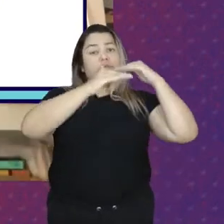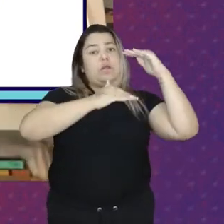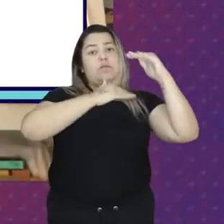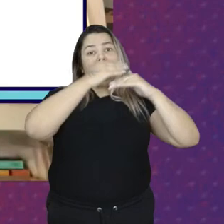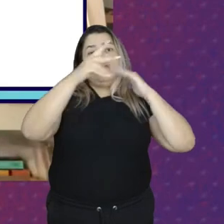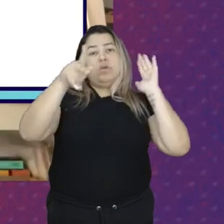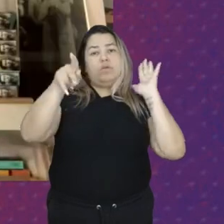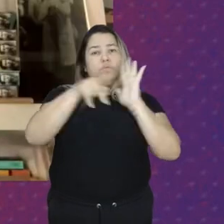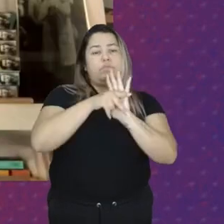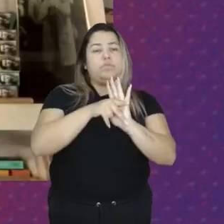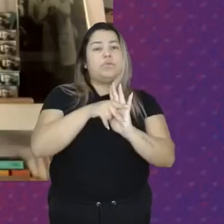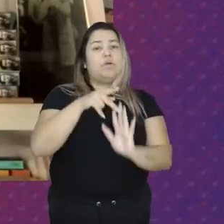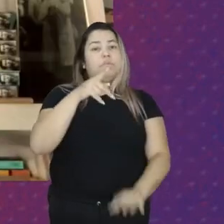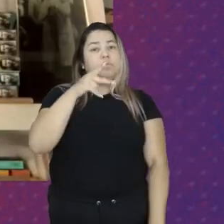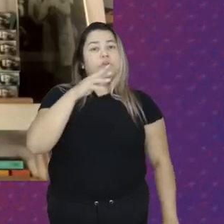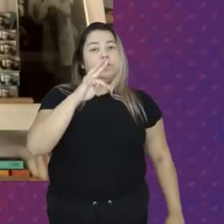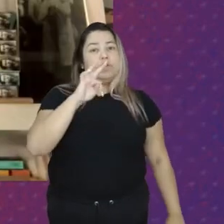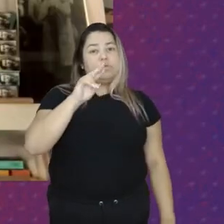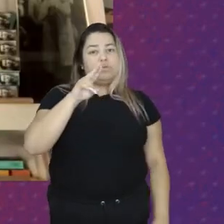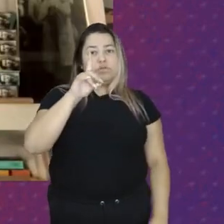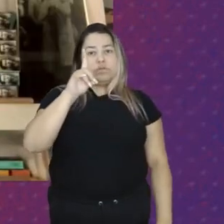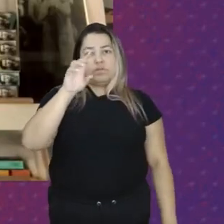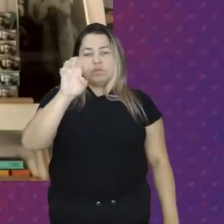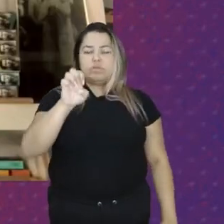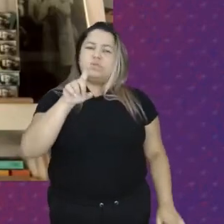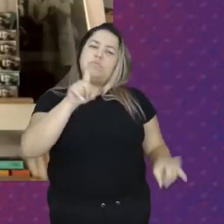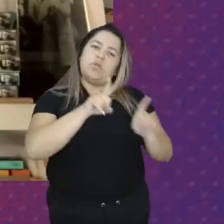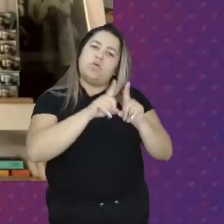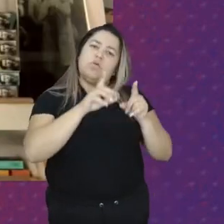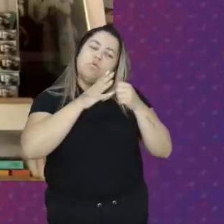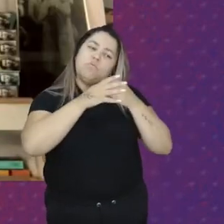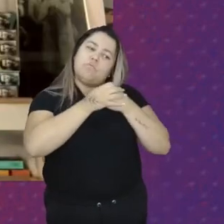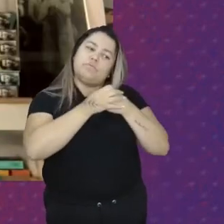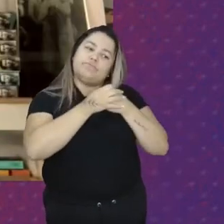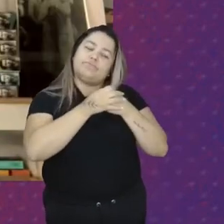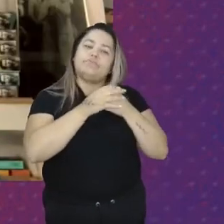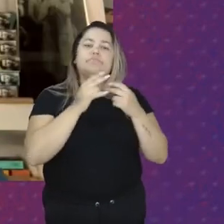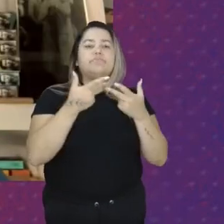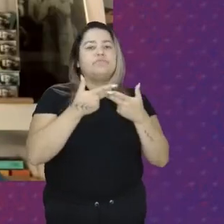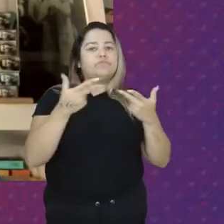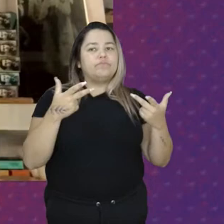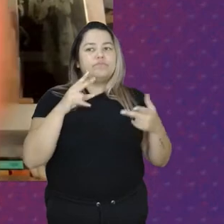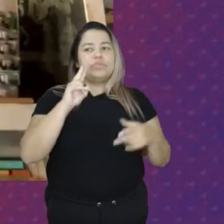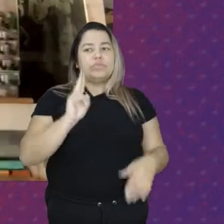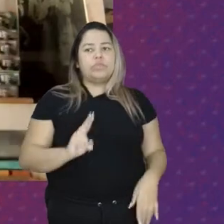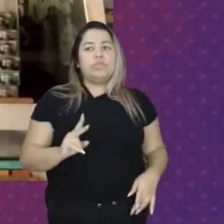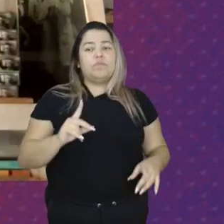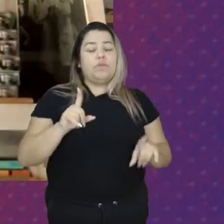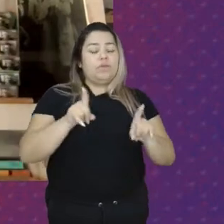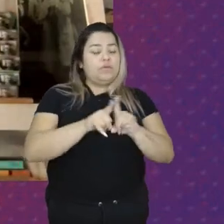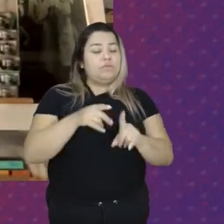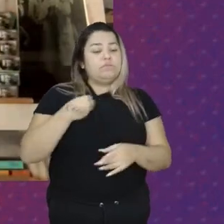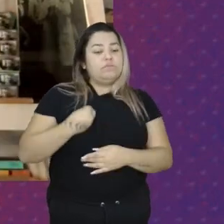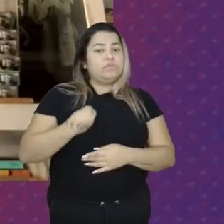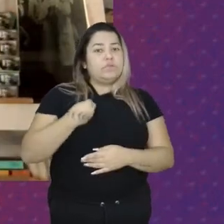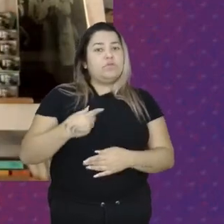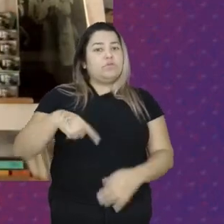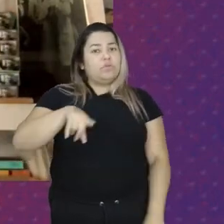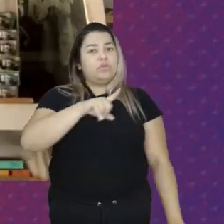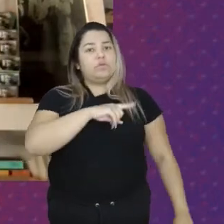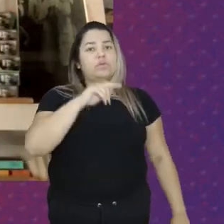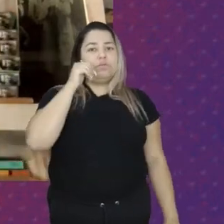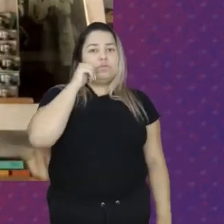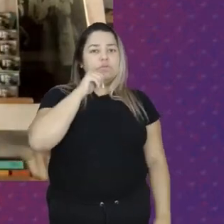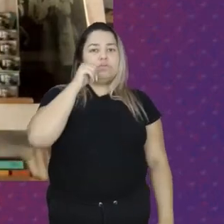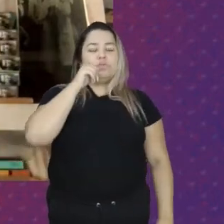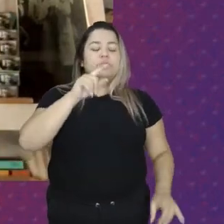própria criatividade, que fica bloqueada muitas vezes pelas condições de vida que nós mulheres temos